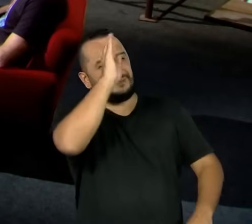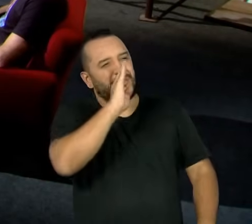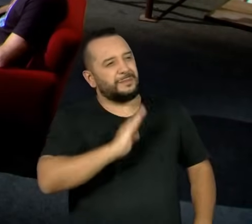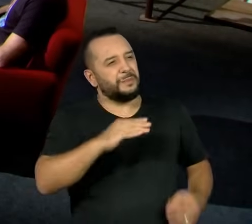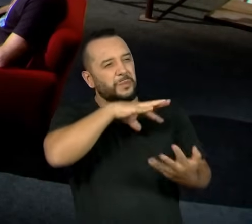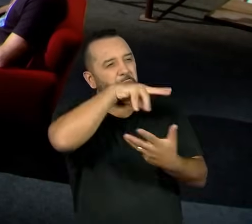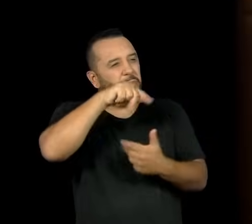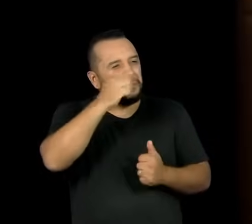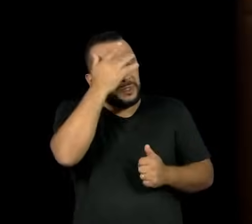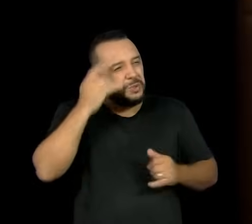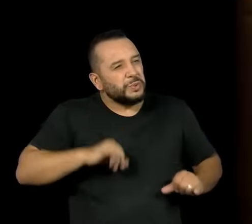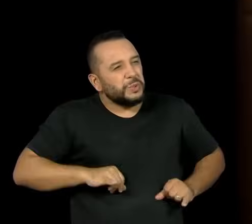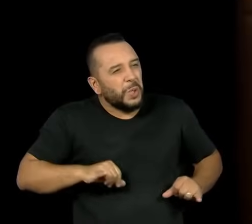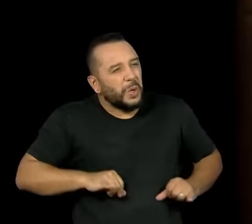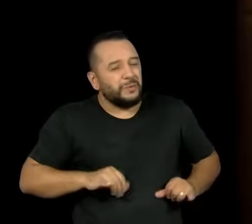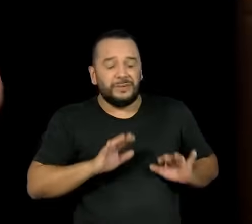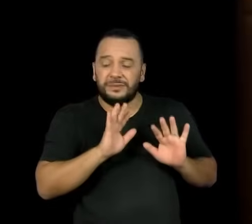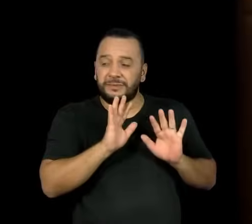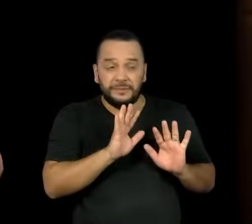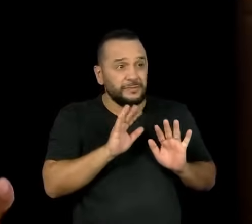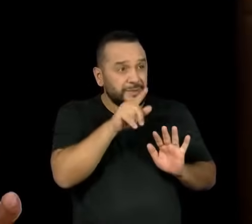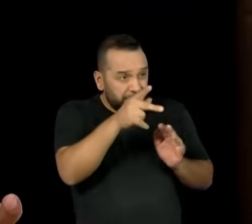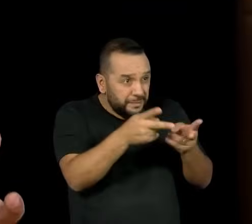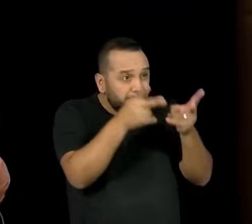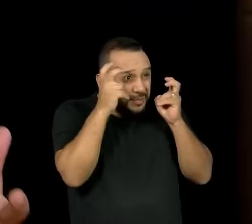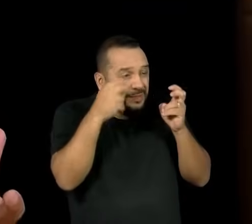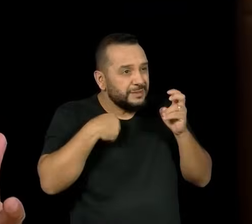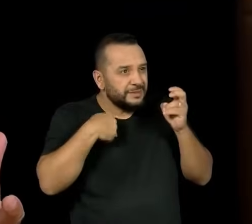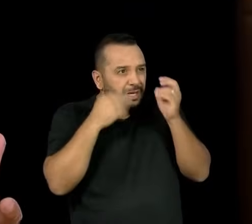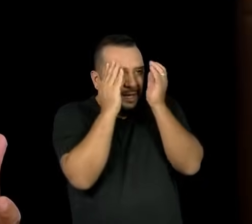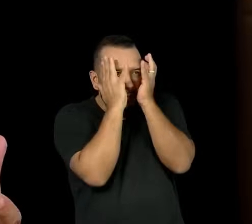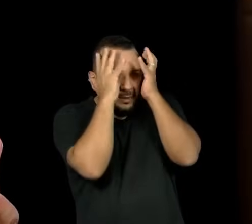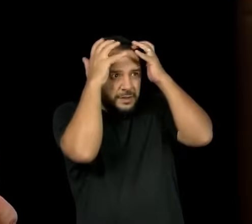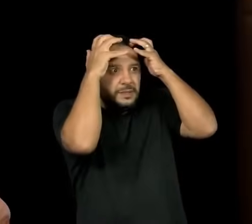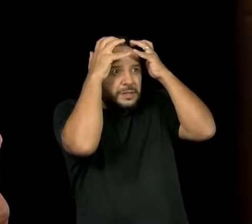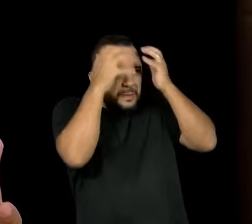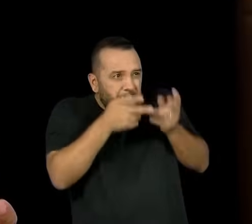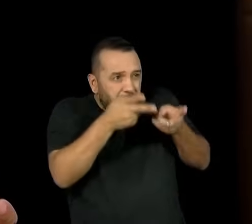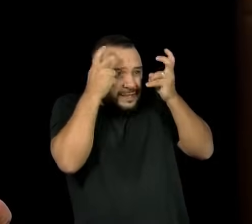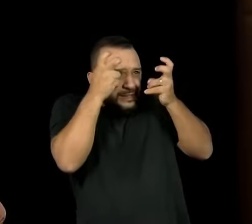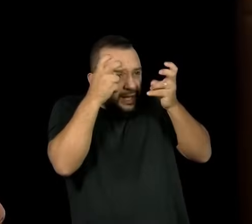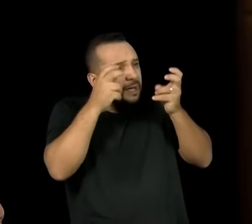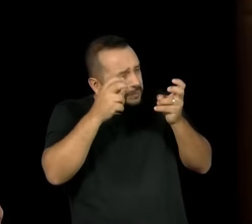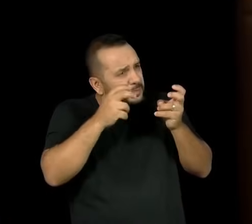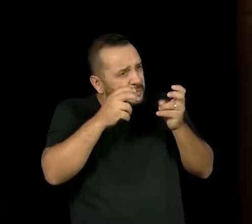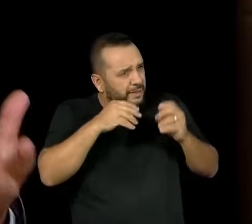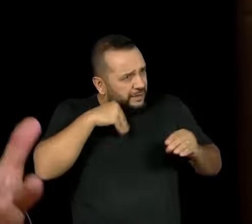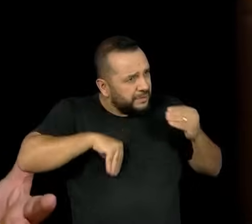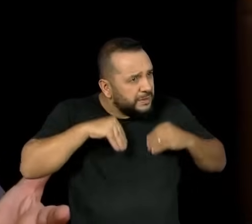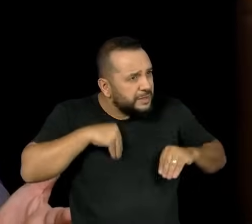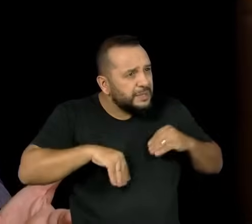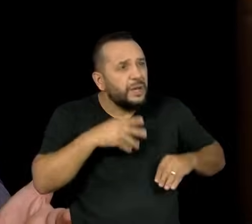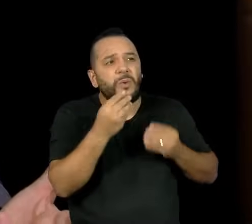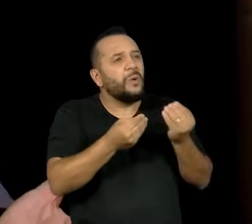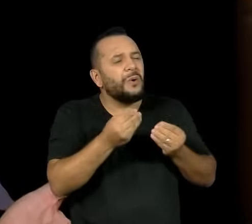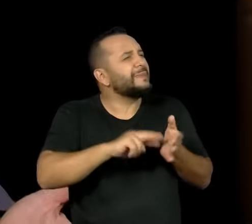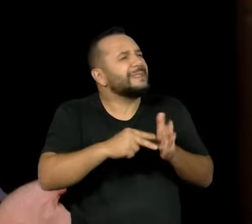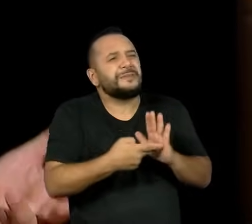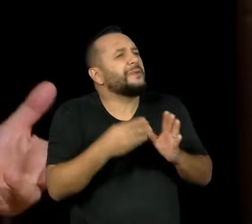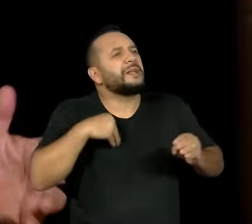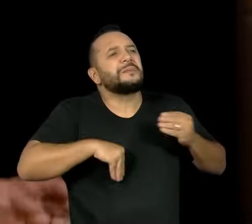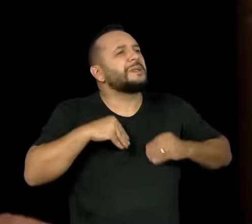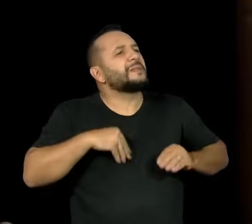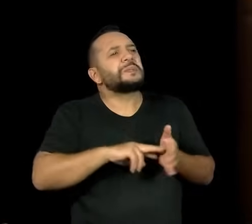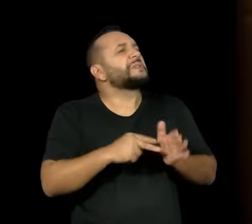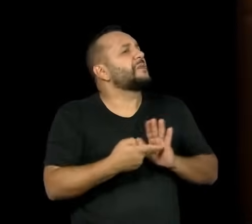todo. Dá para se ver esse quadro de depressão com imagens? O que é a depressão? Vamos